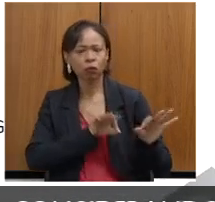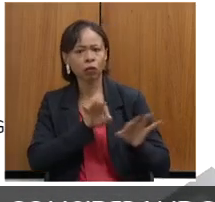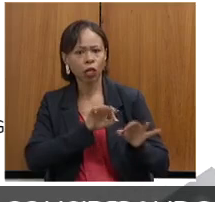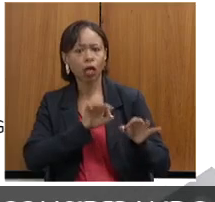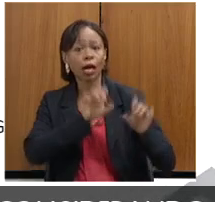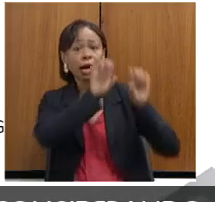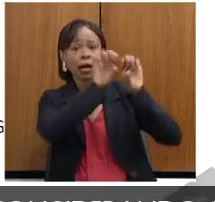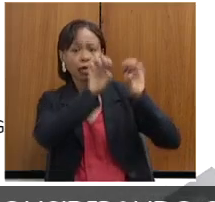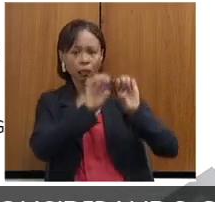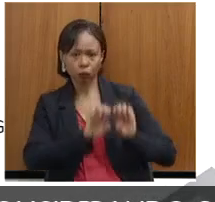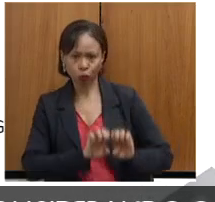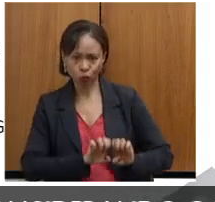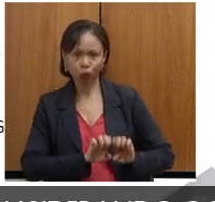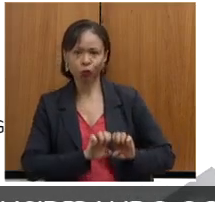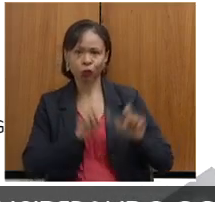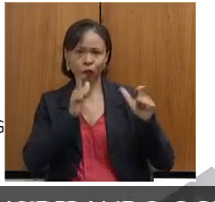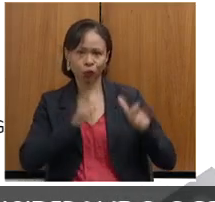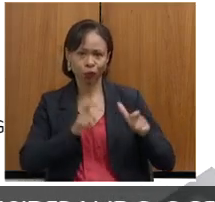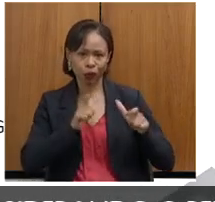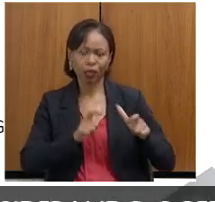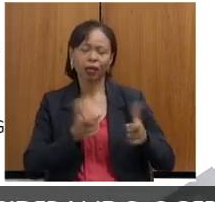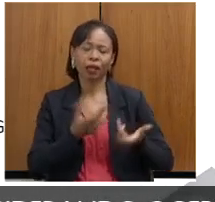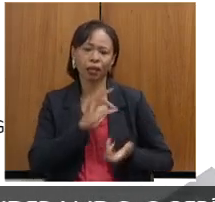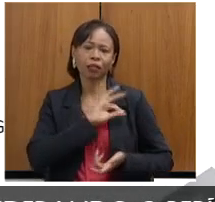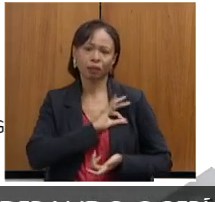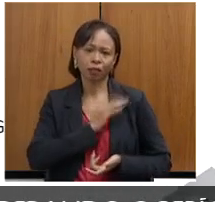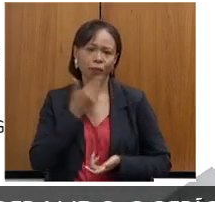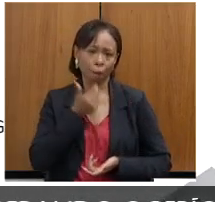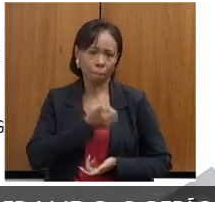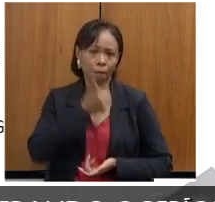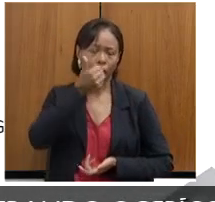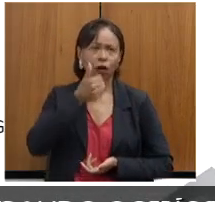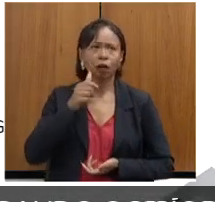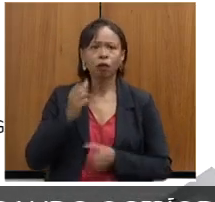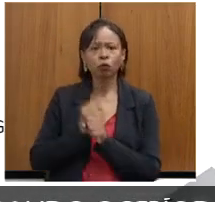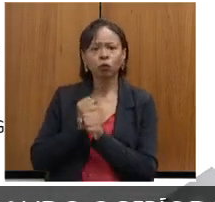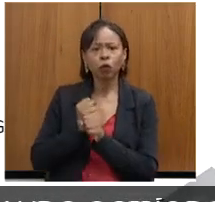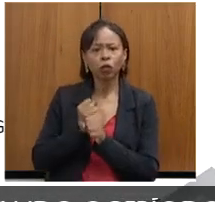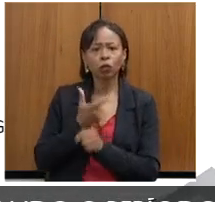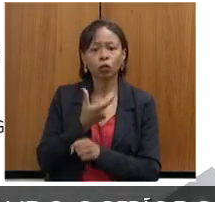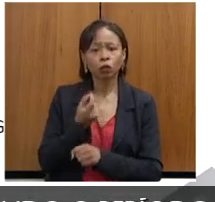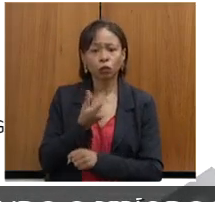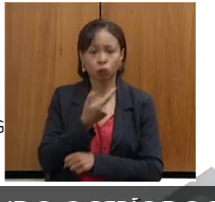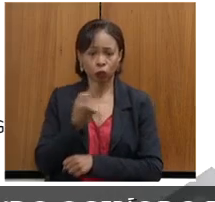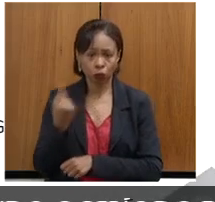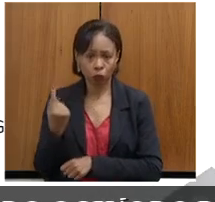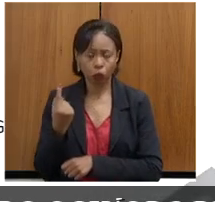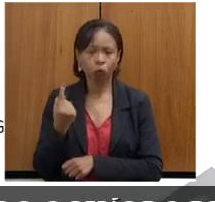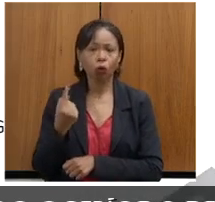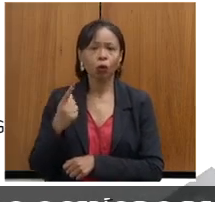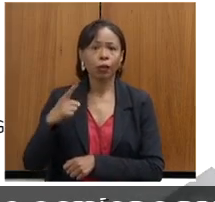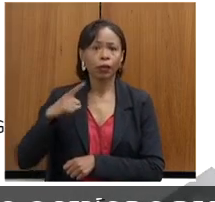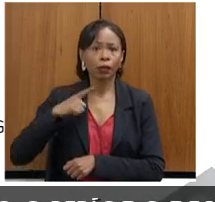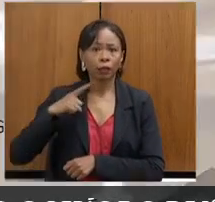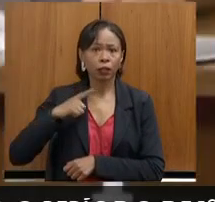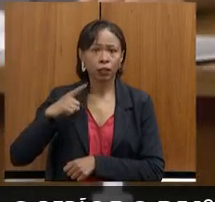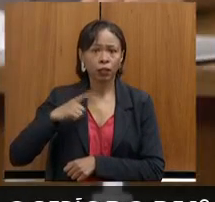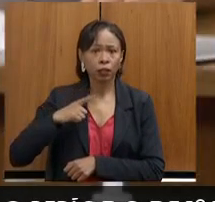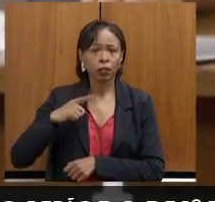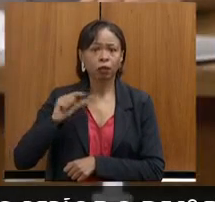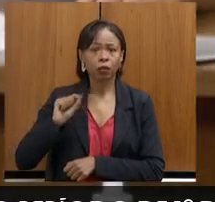estrutura é só em 2021 é só em